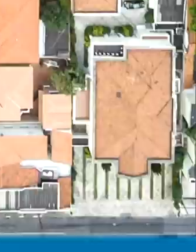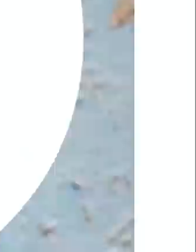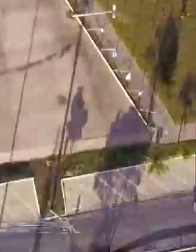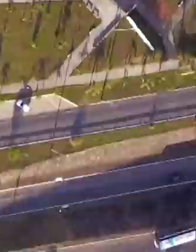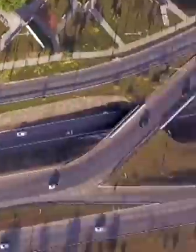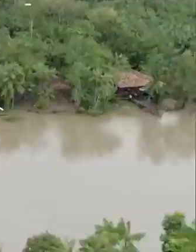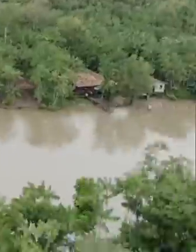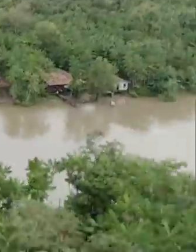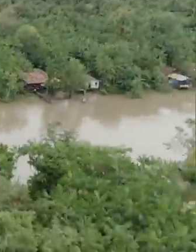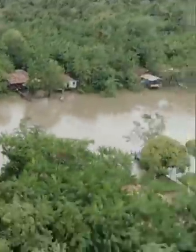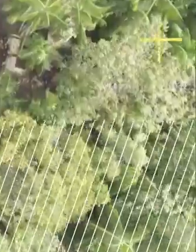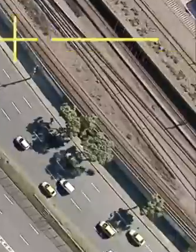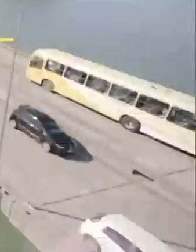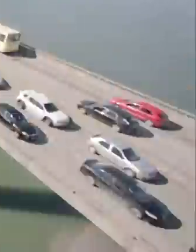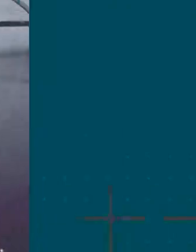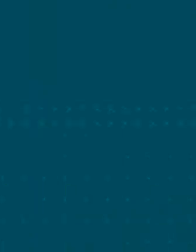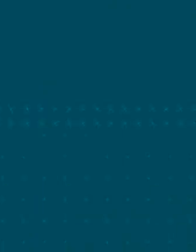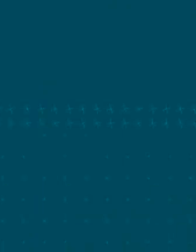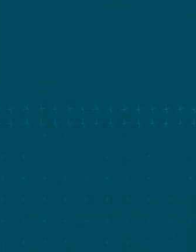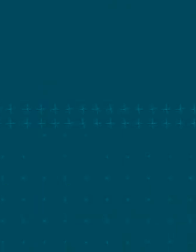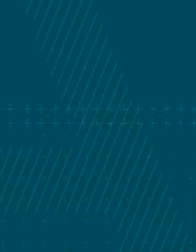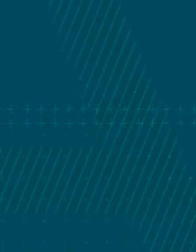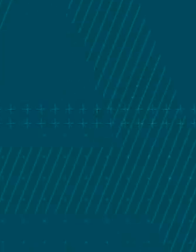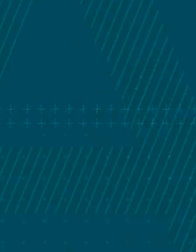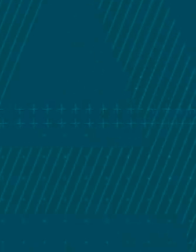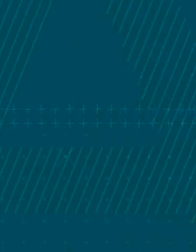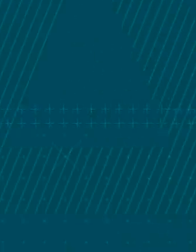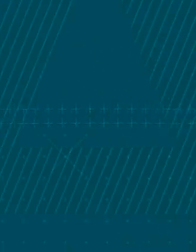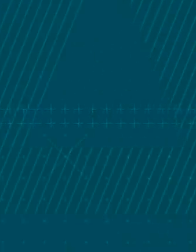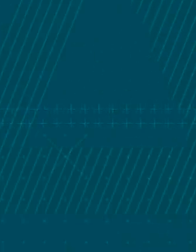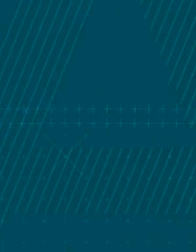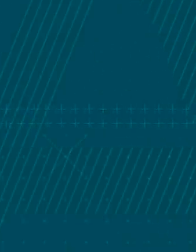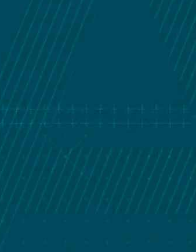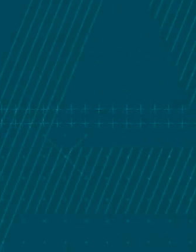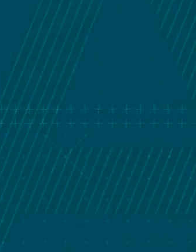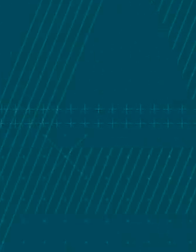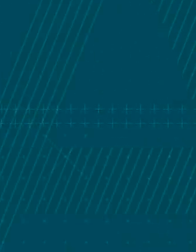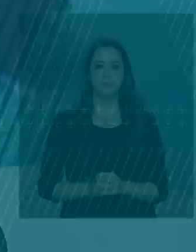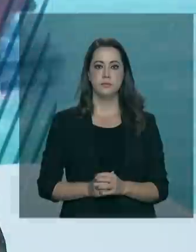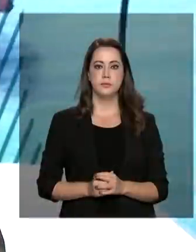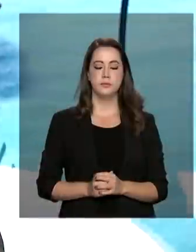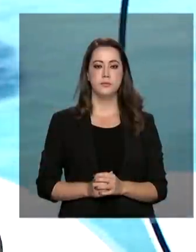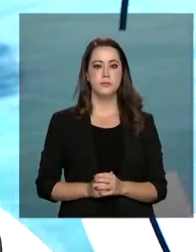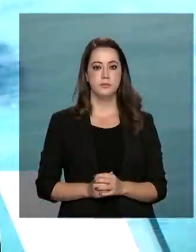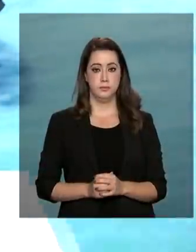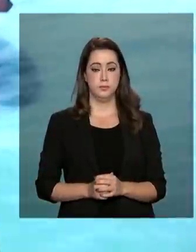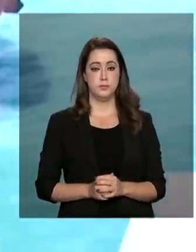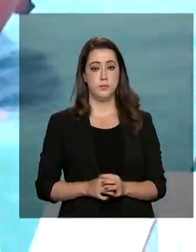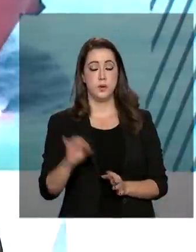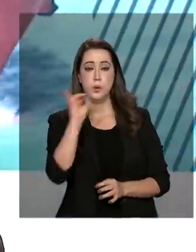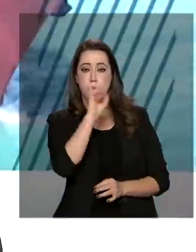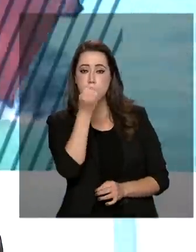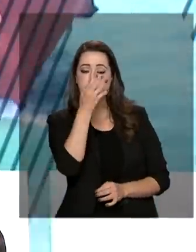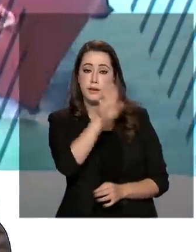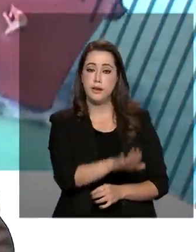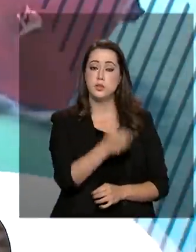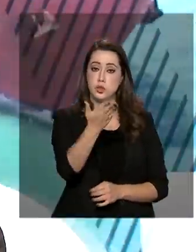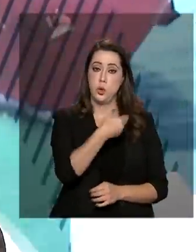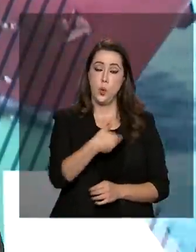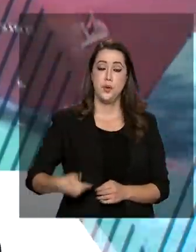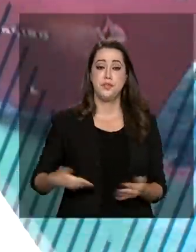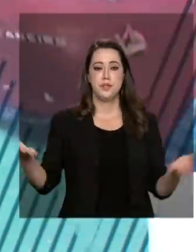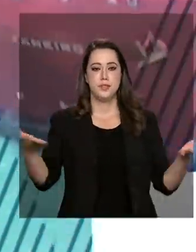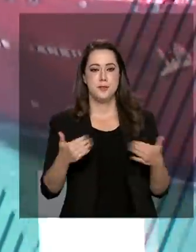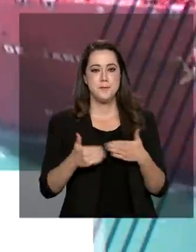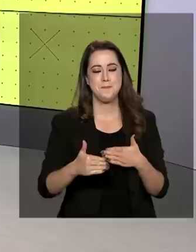E o governo